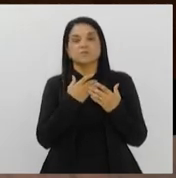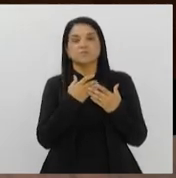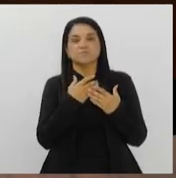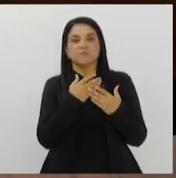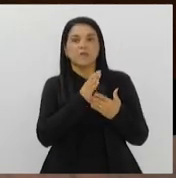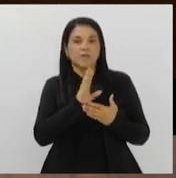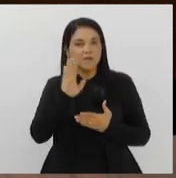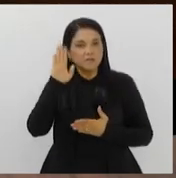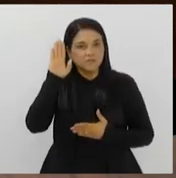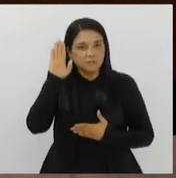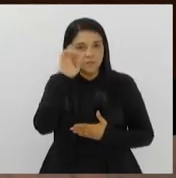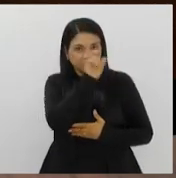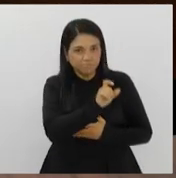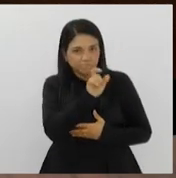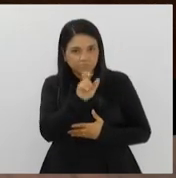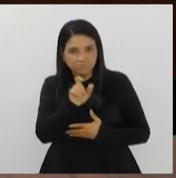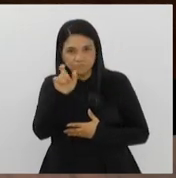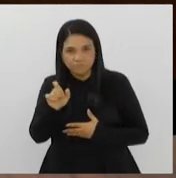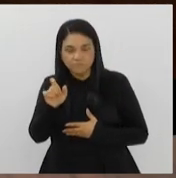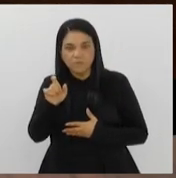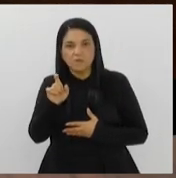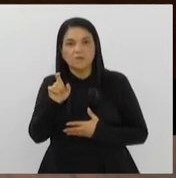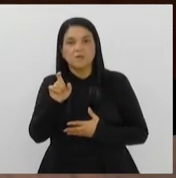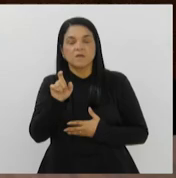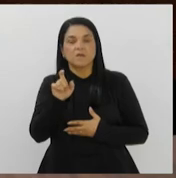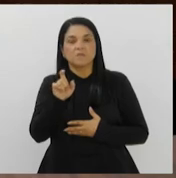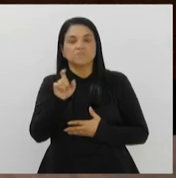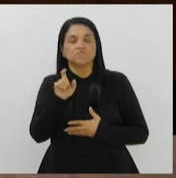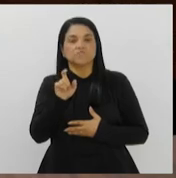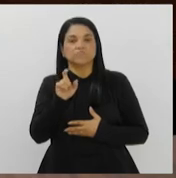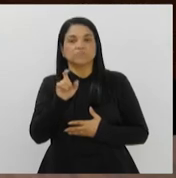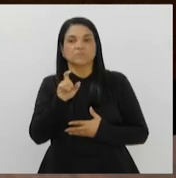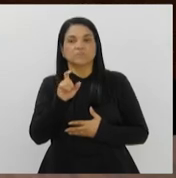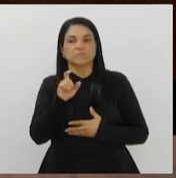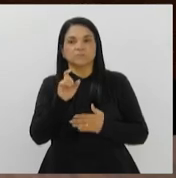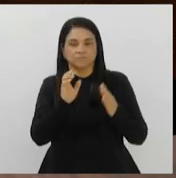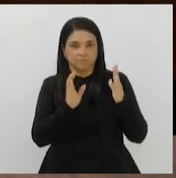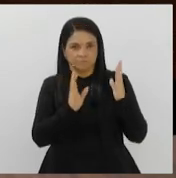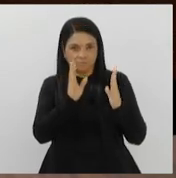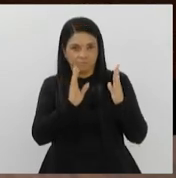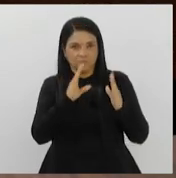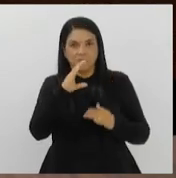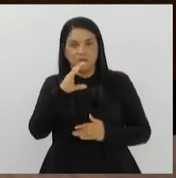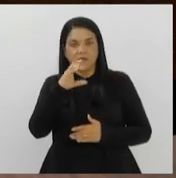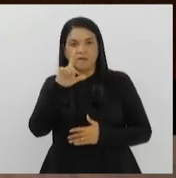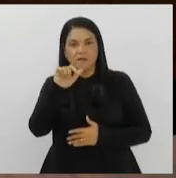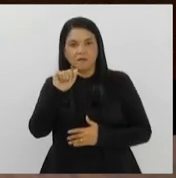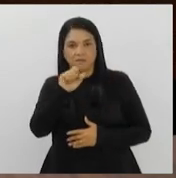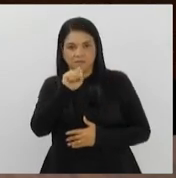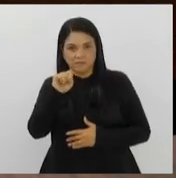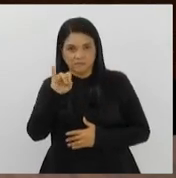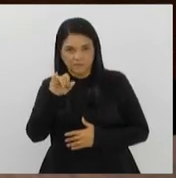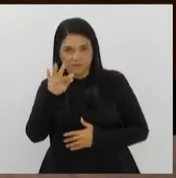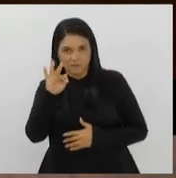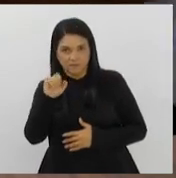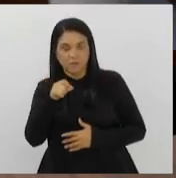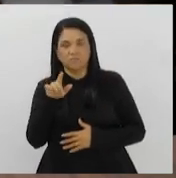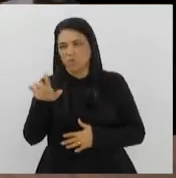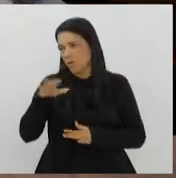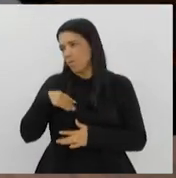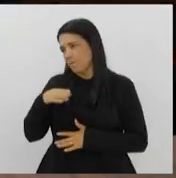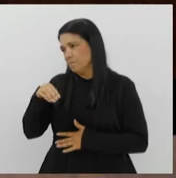candidatos em virtude de anulação... Minque, dá um tempinho, por favor. Dá um tempinho.